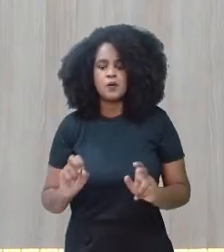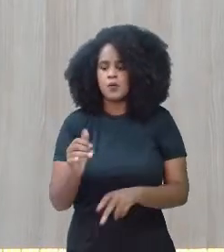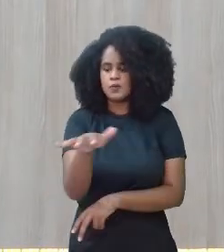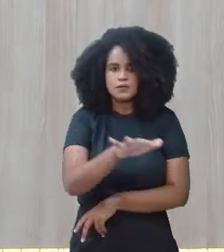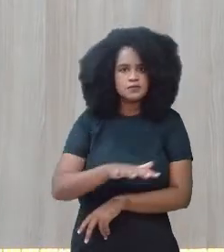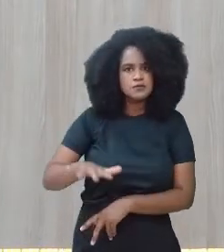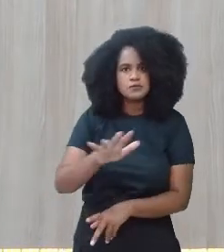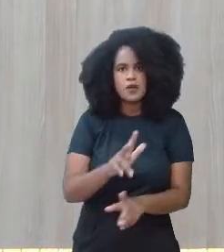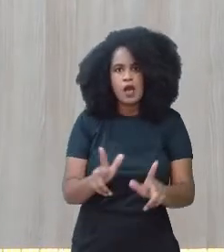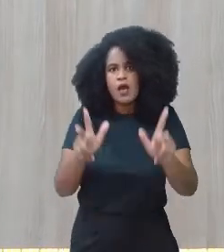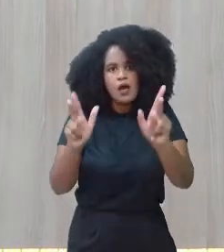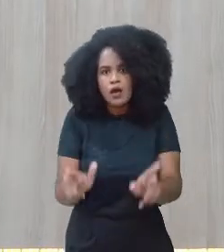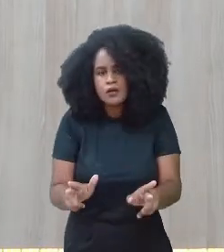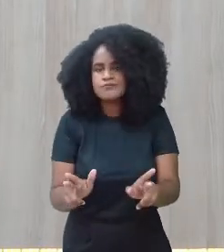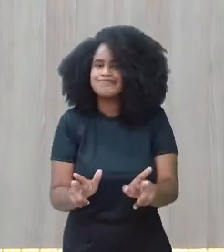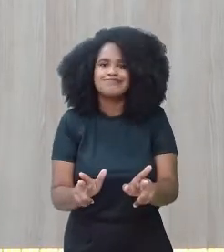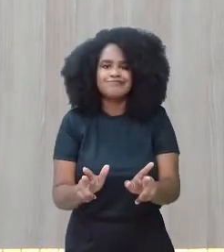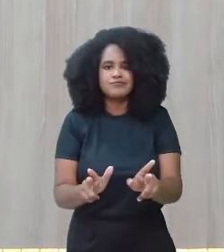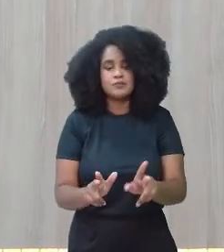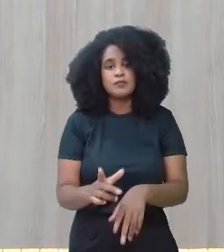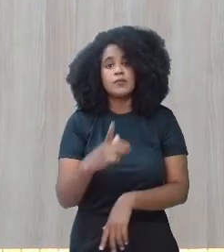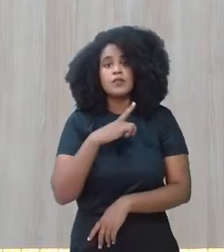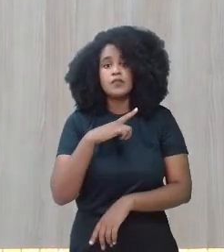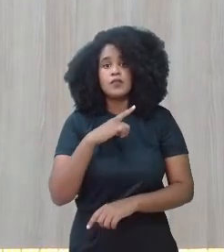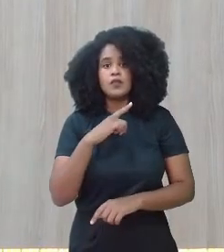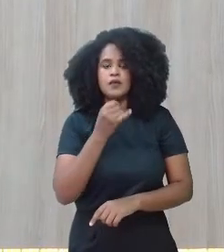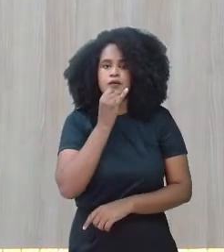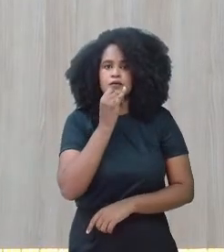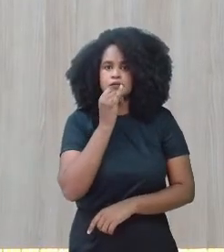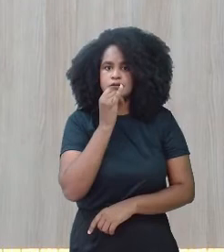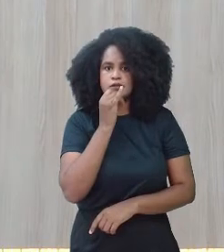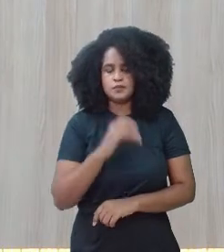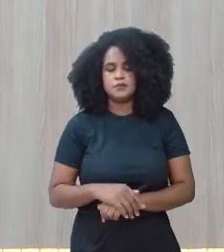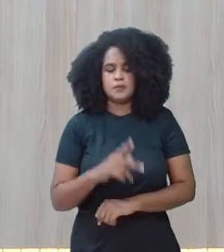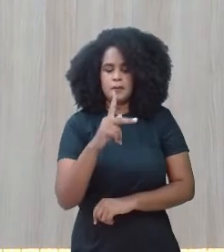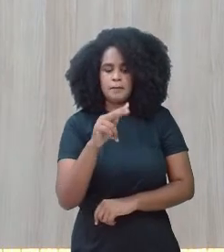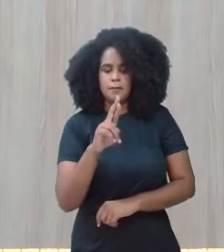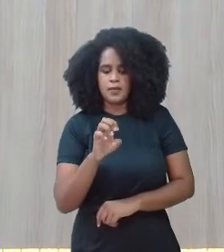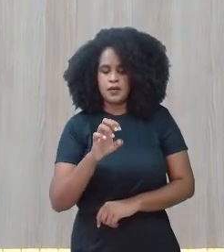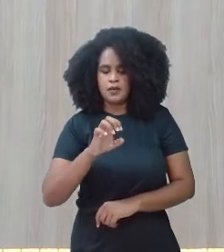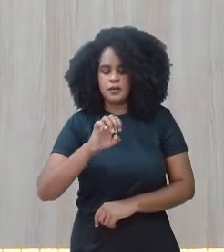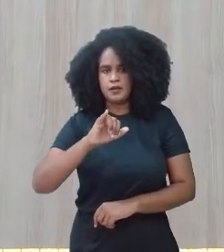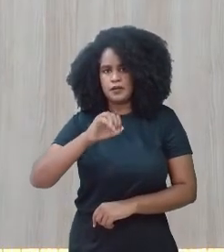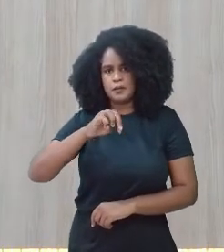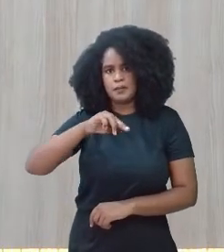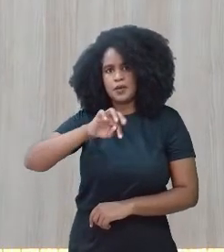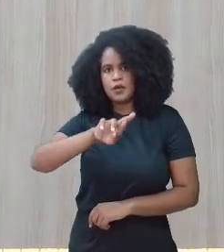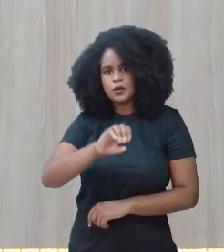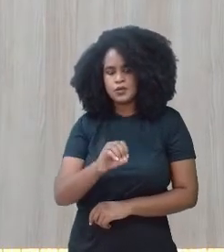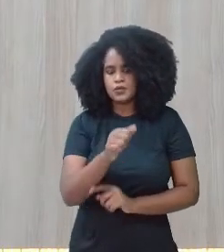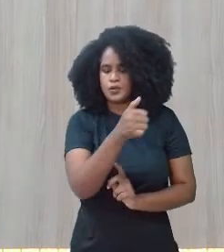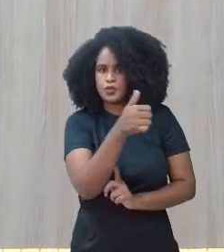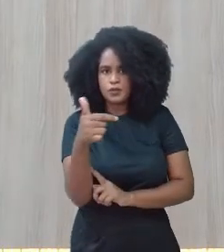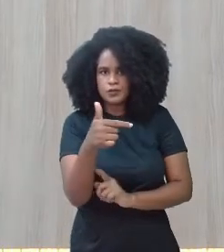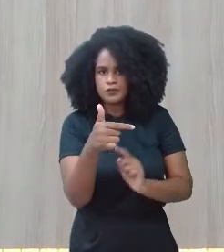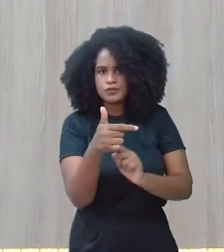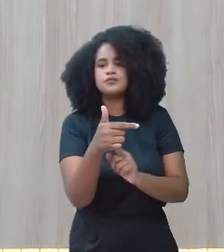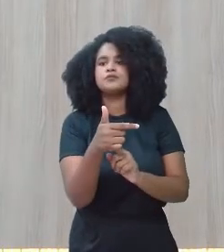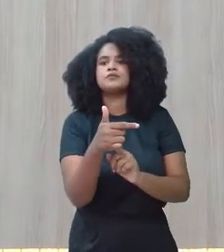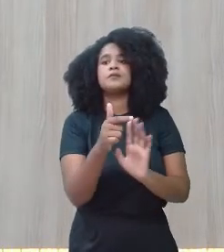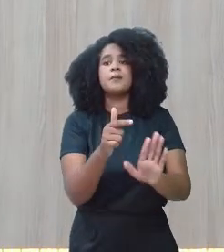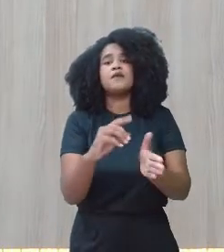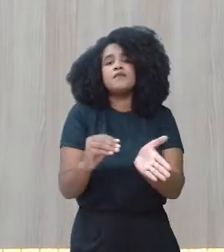espaço ocupado. Aqui a gente tem perímetro 12 e perímetro 12, mas aqui estariam faltando 2 quadradinhos para que a